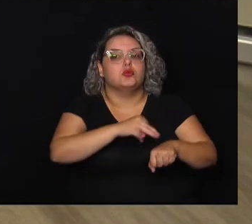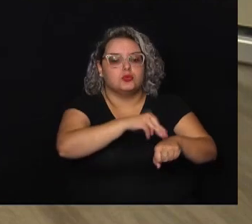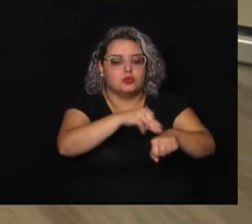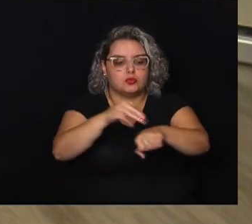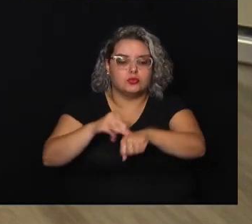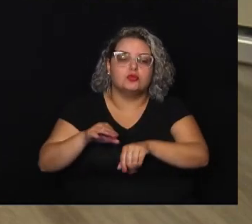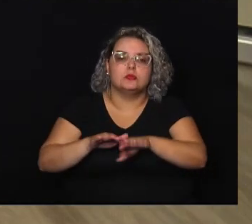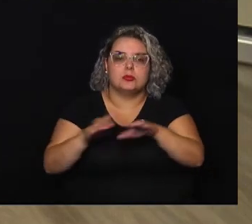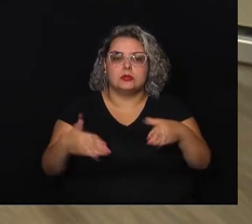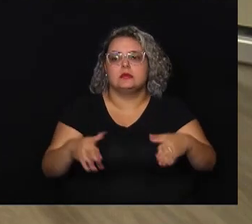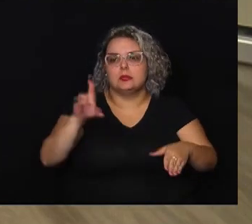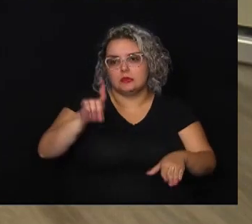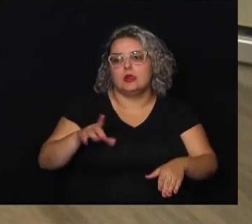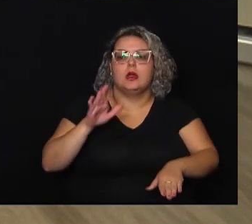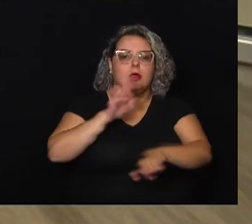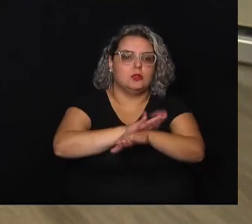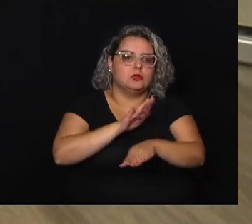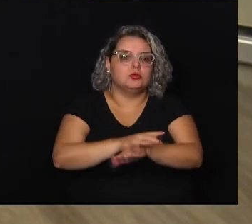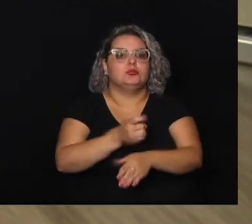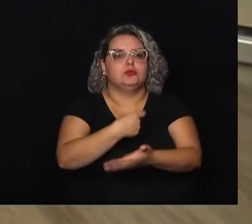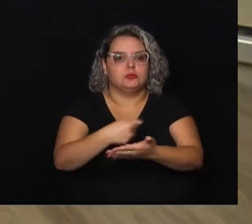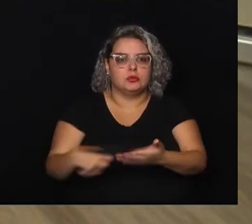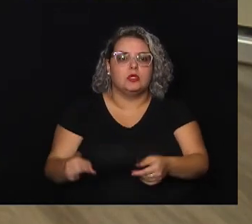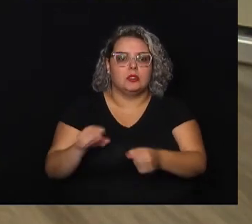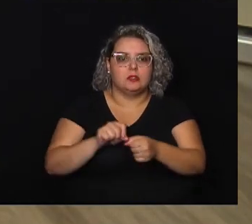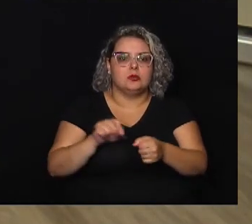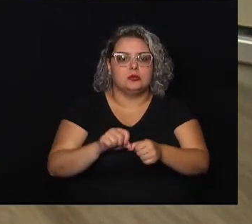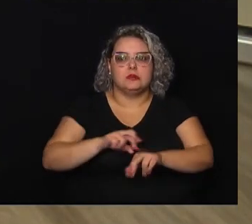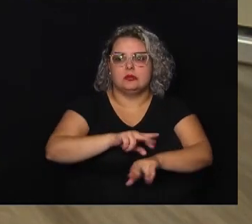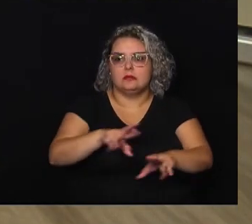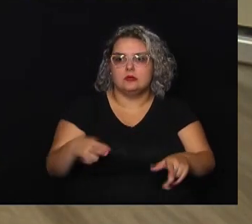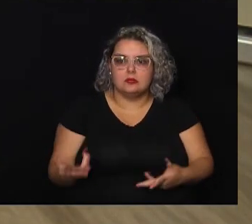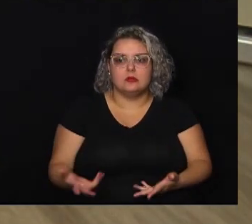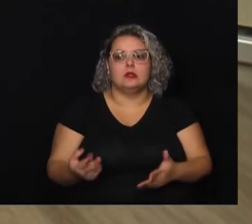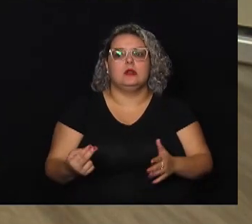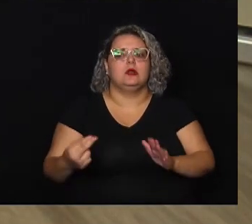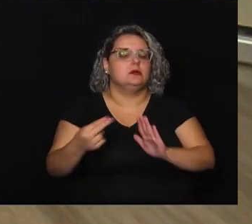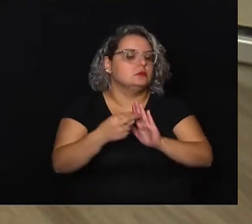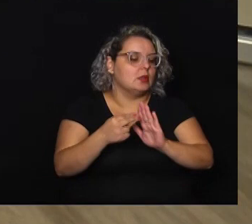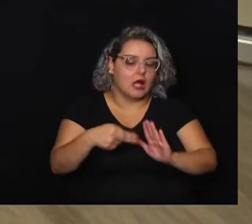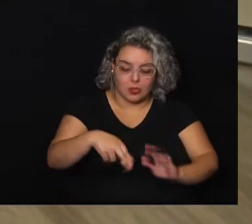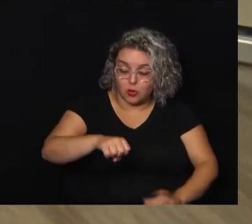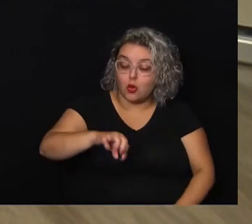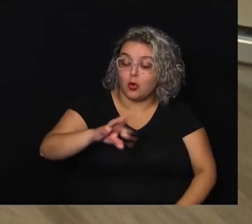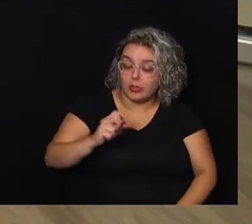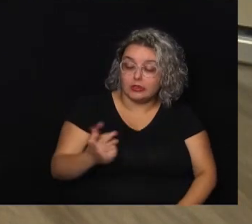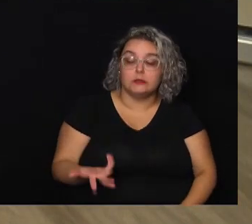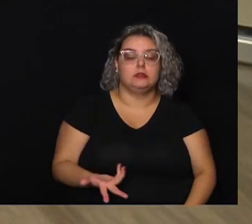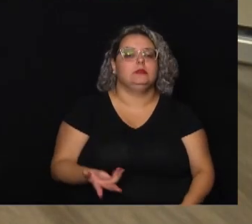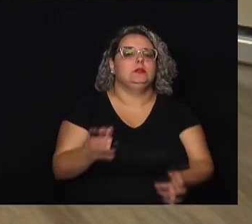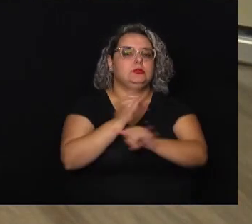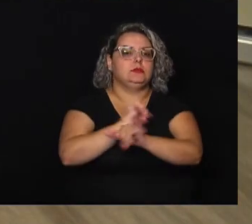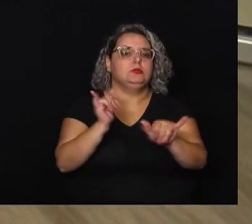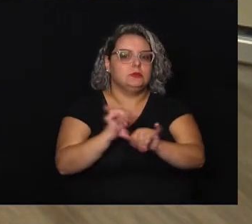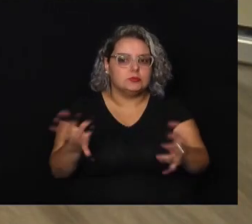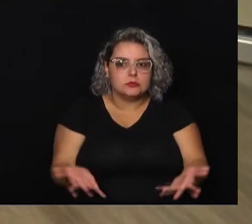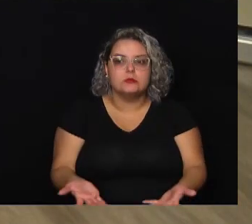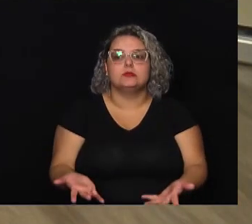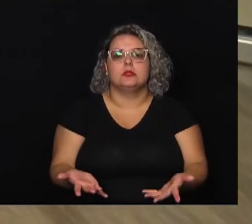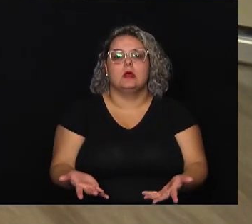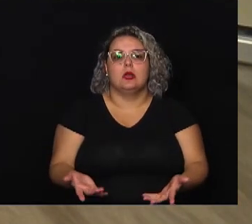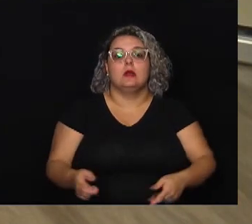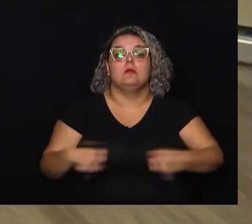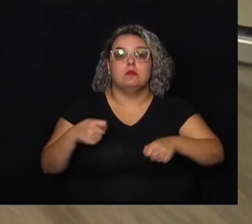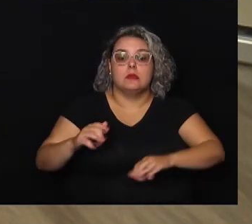mesa. Eles ajudaram a escrever, fizemos isso em várias mãos, aquela nota, porque nós entendíamos que a Câmara precisava se